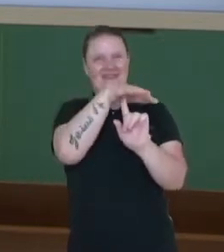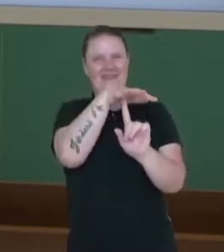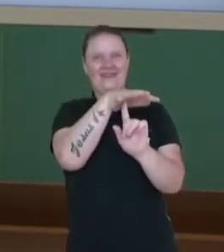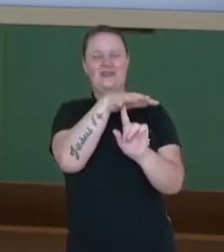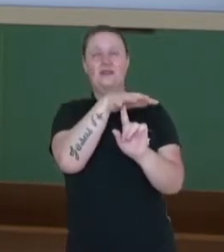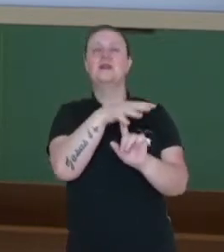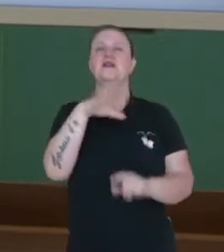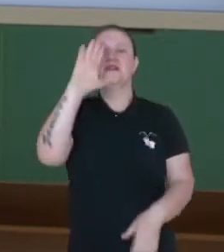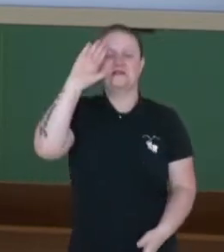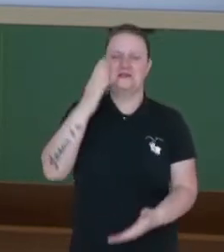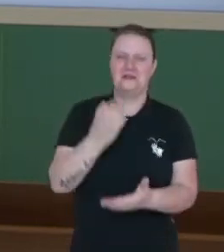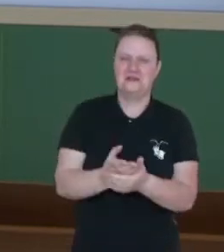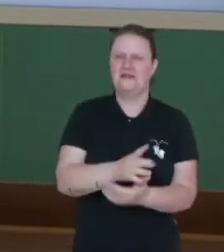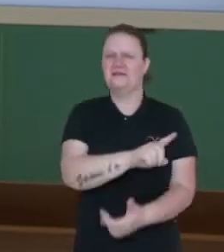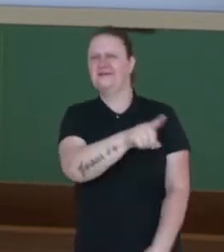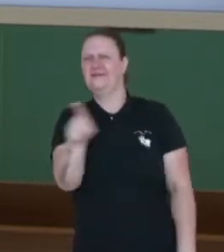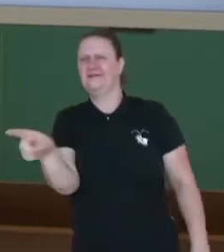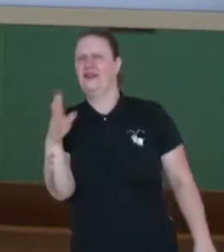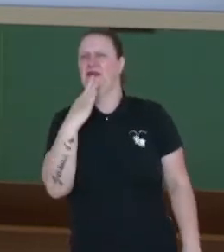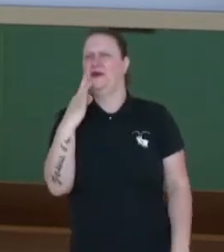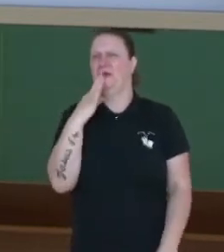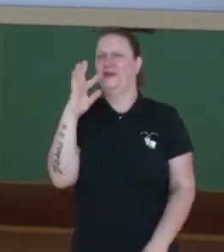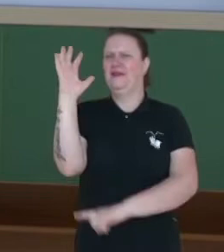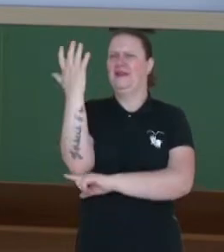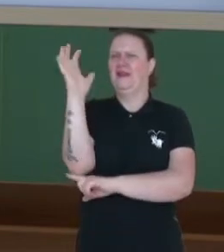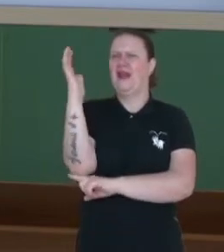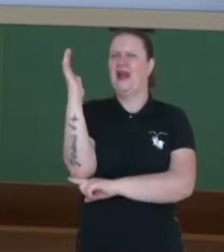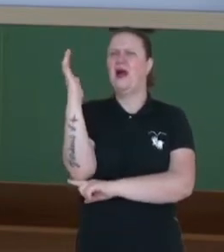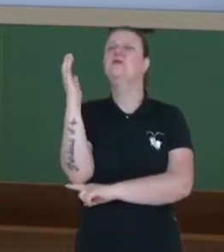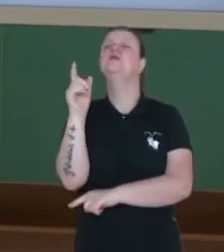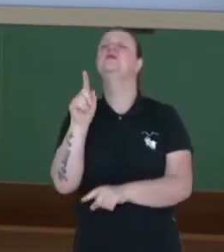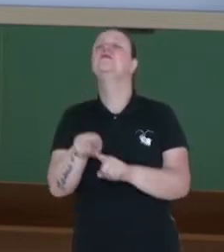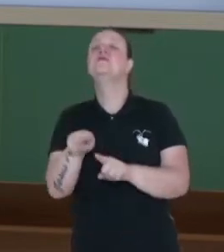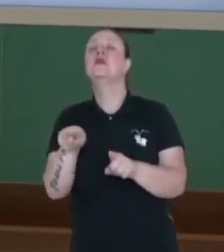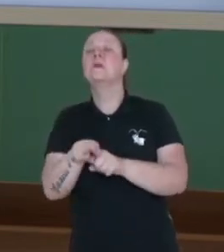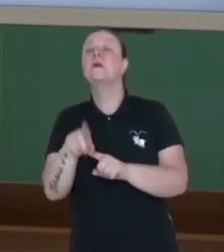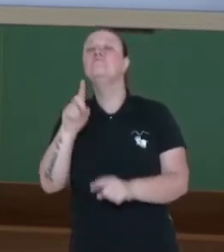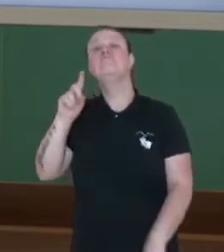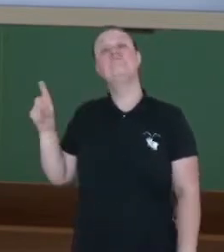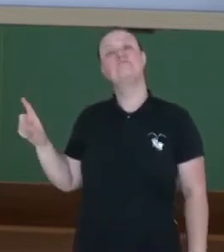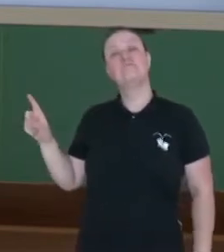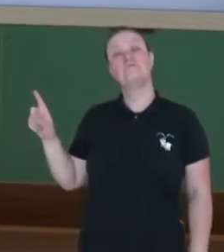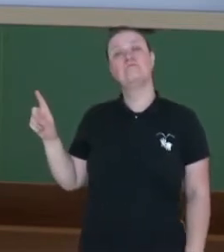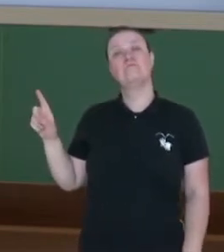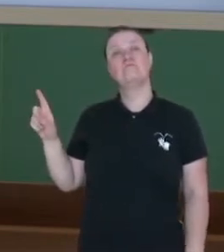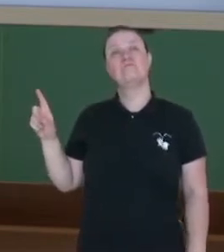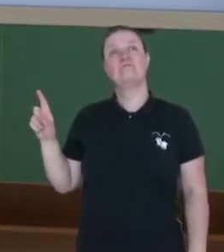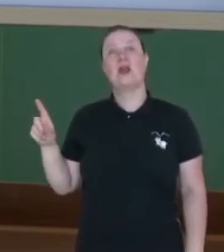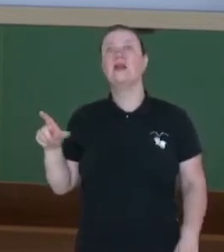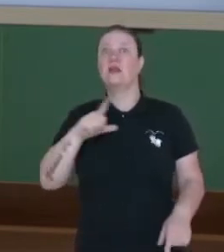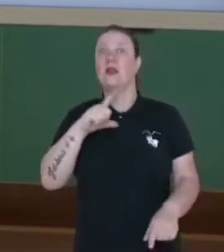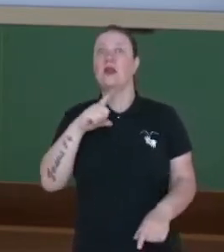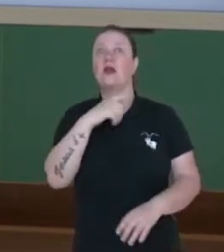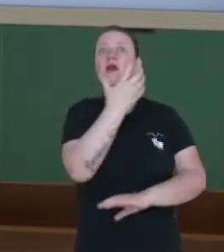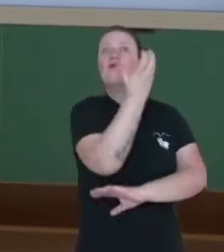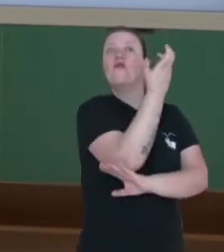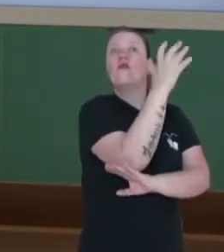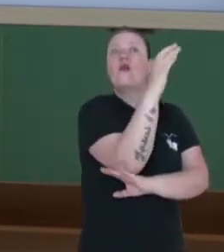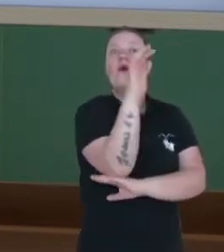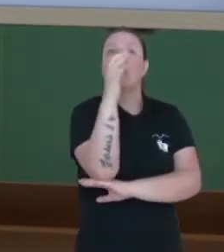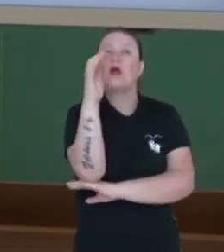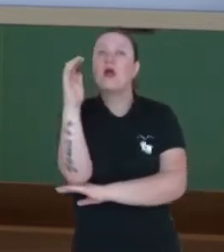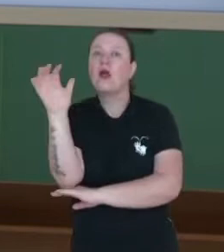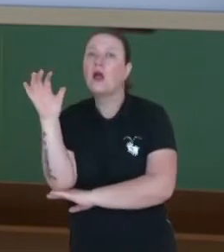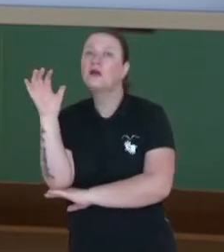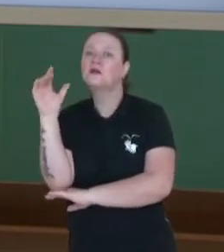que você conhece, né, essa árvore da araucária, essa árvore, né, a floresta da araucária que se encontra